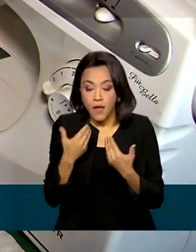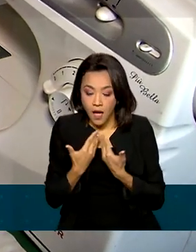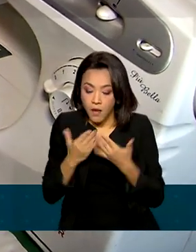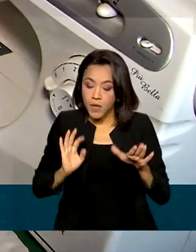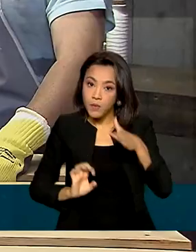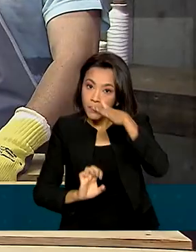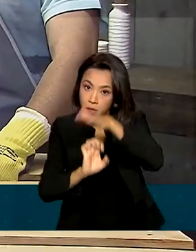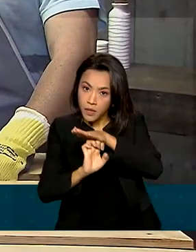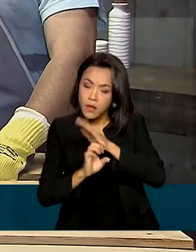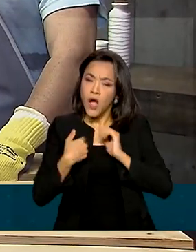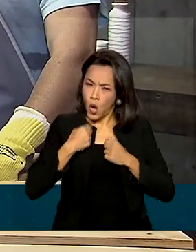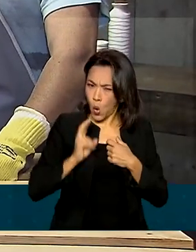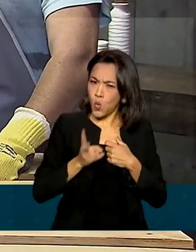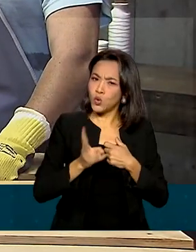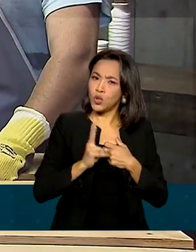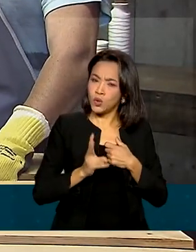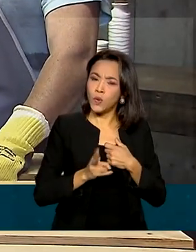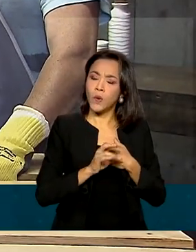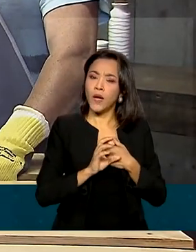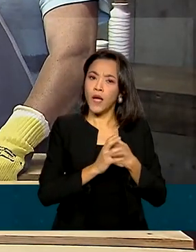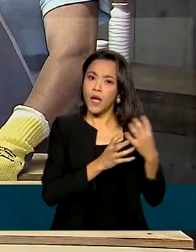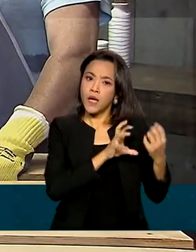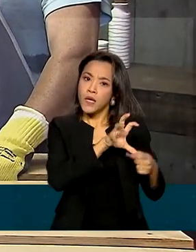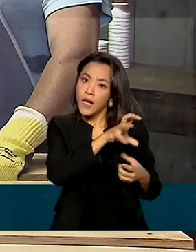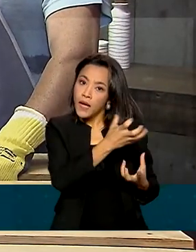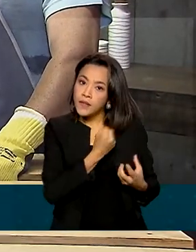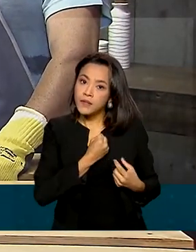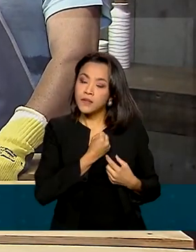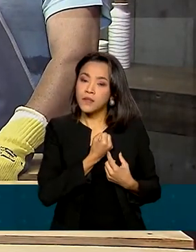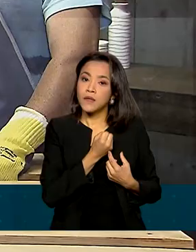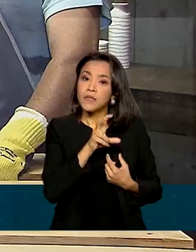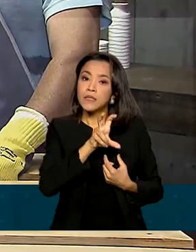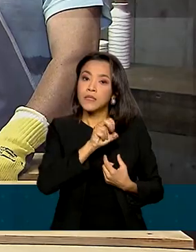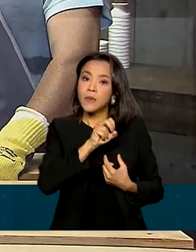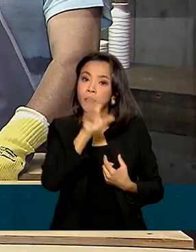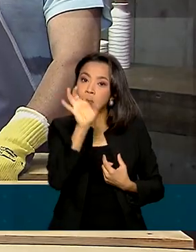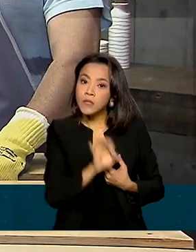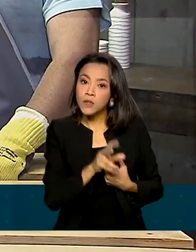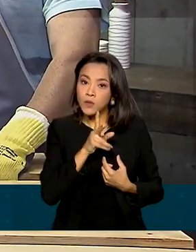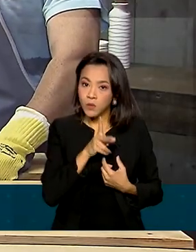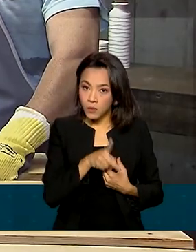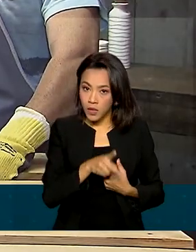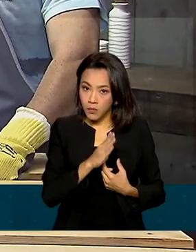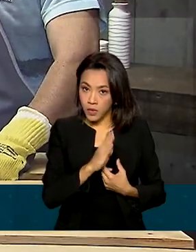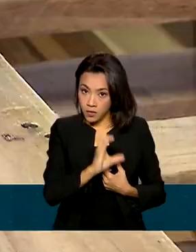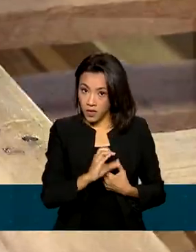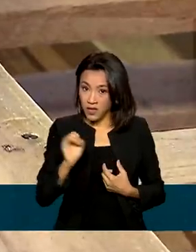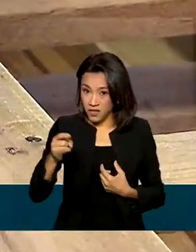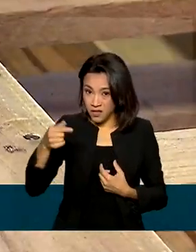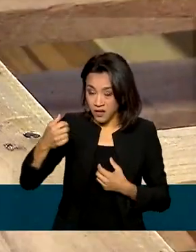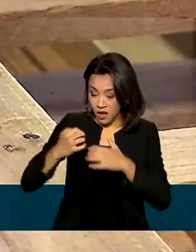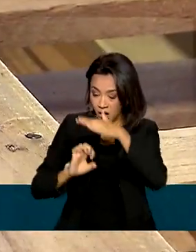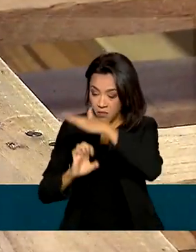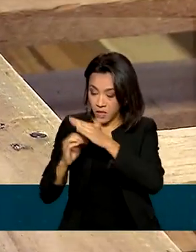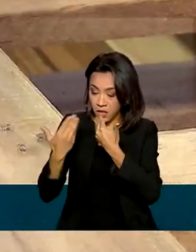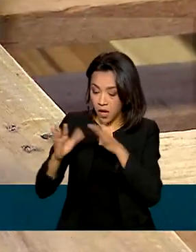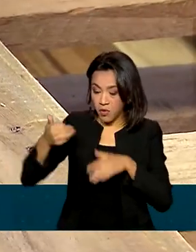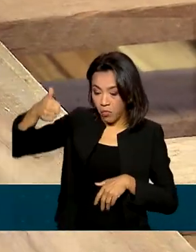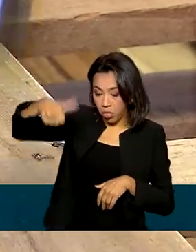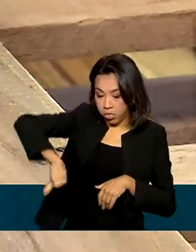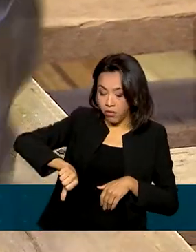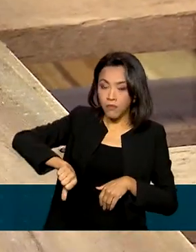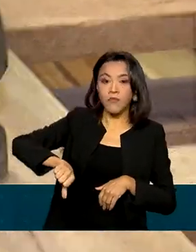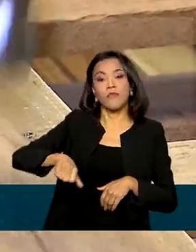continua ganhando 50% do auxílio E caso a iniciativa não dê certo o governo